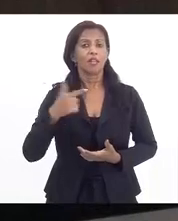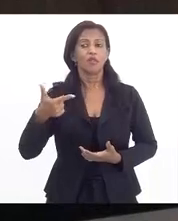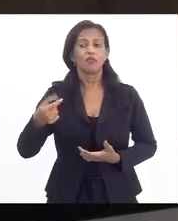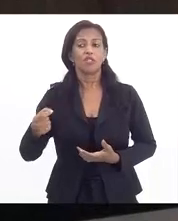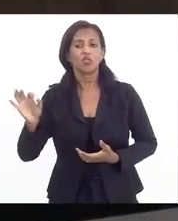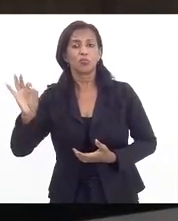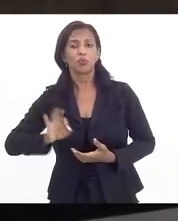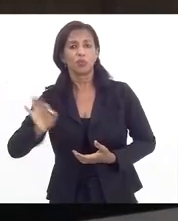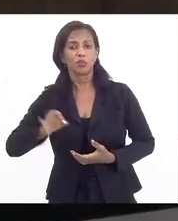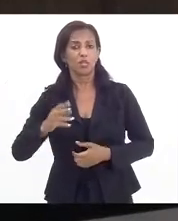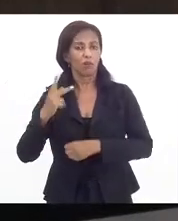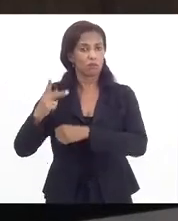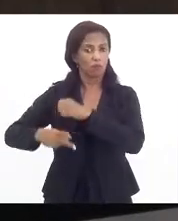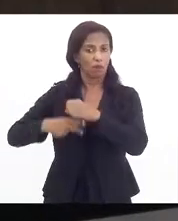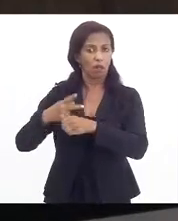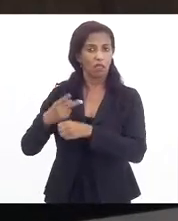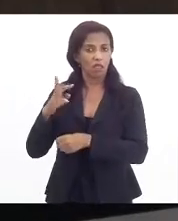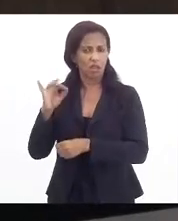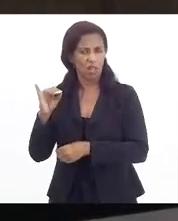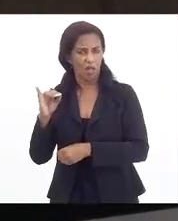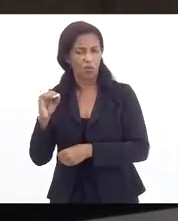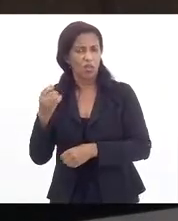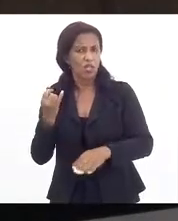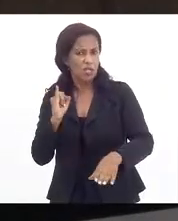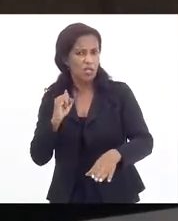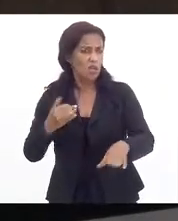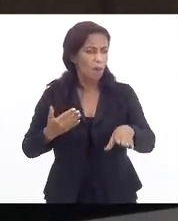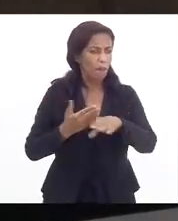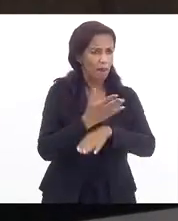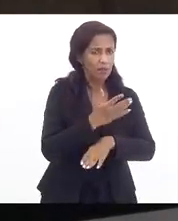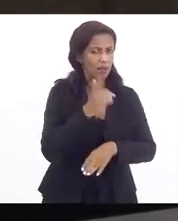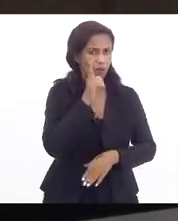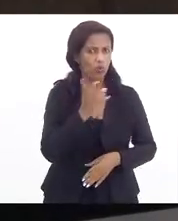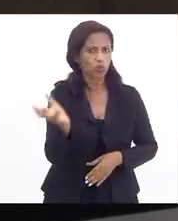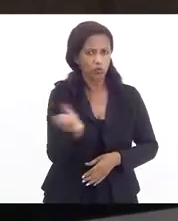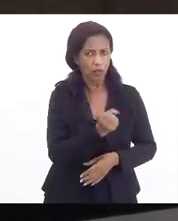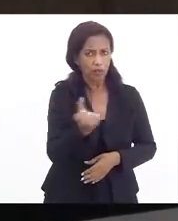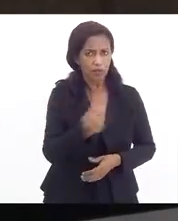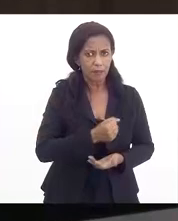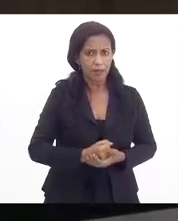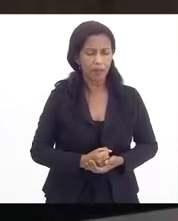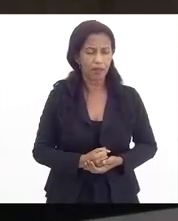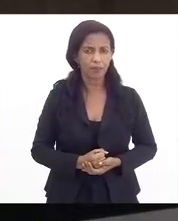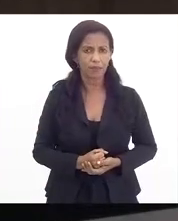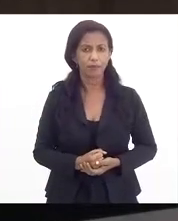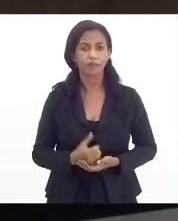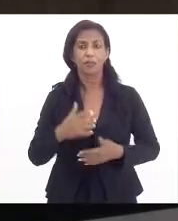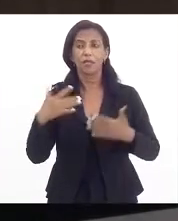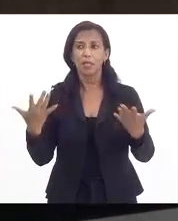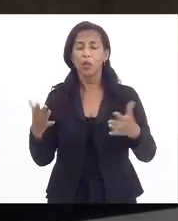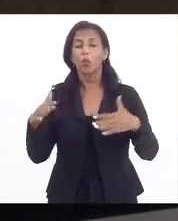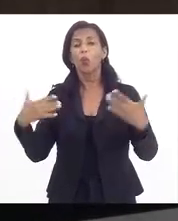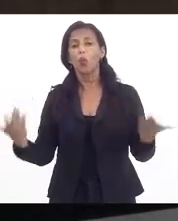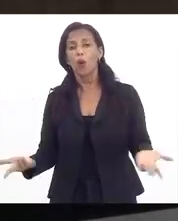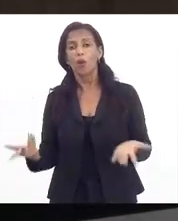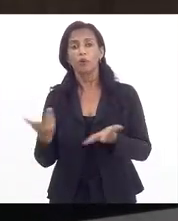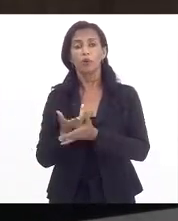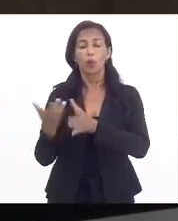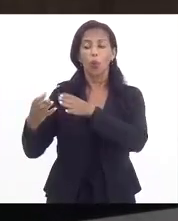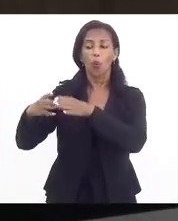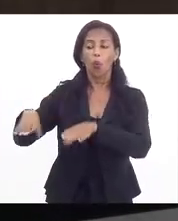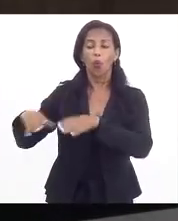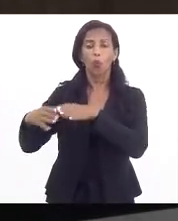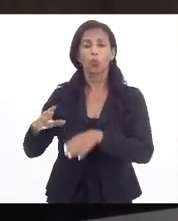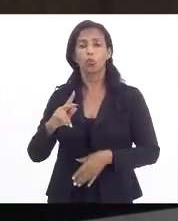aprovado vou continuar recebendo e tem aqui uma esse o que é quando se tratados